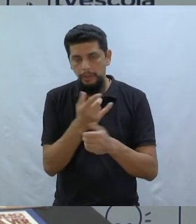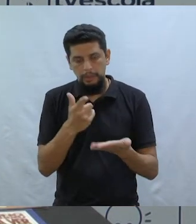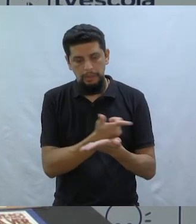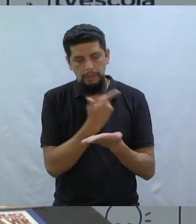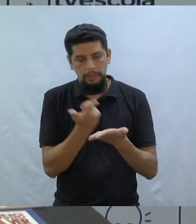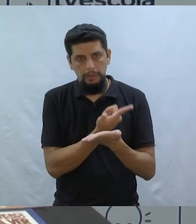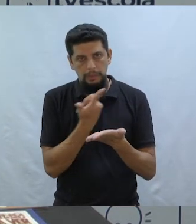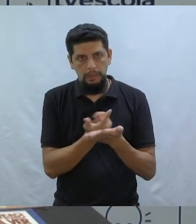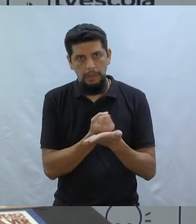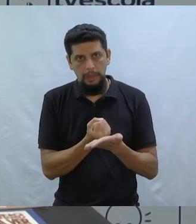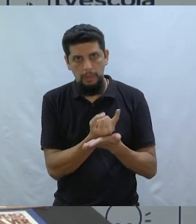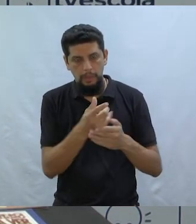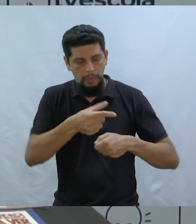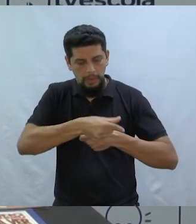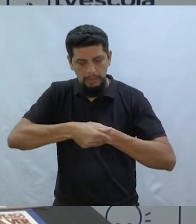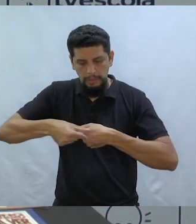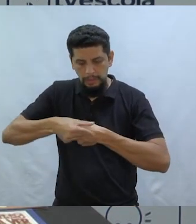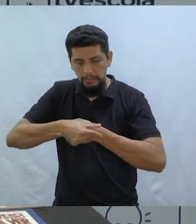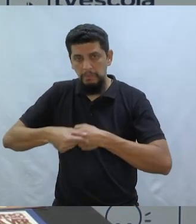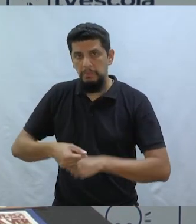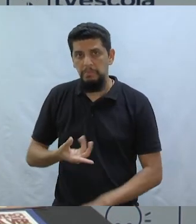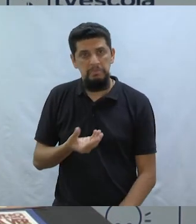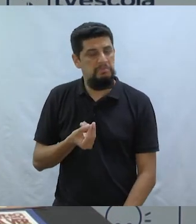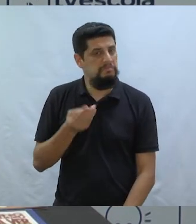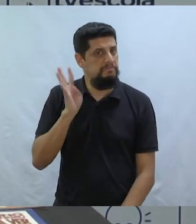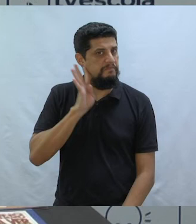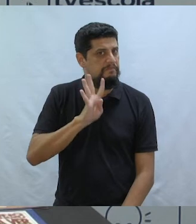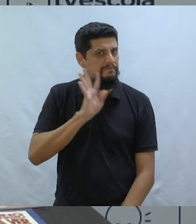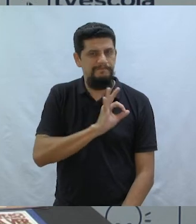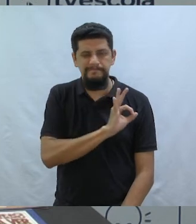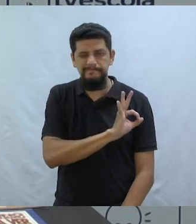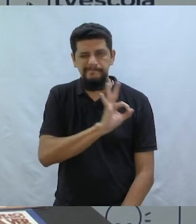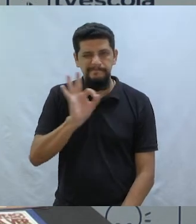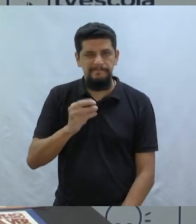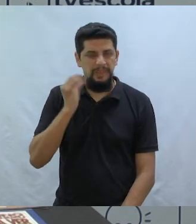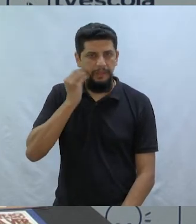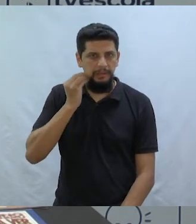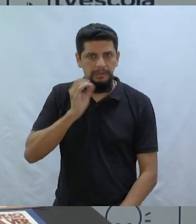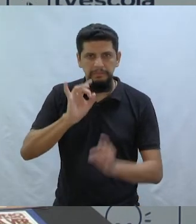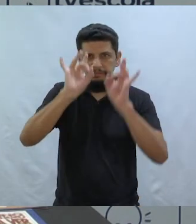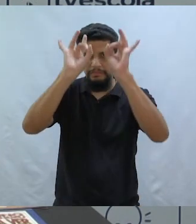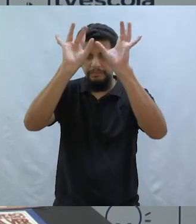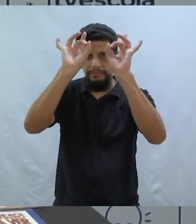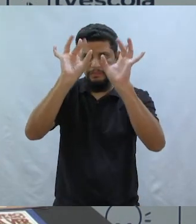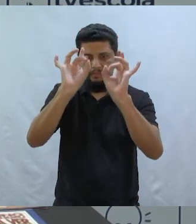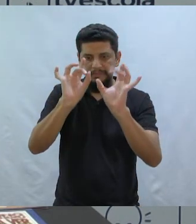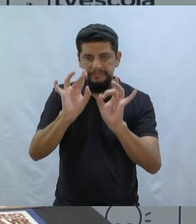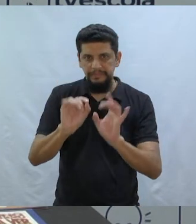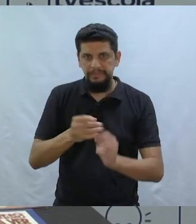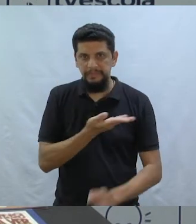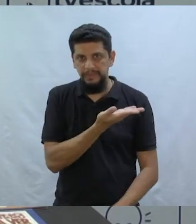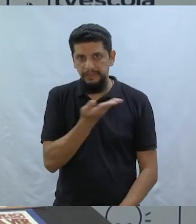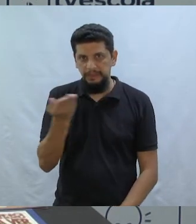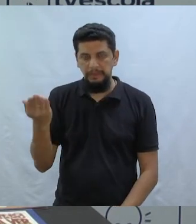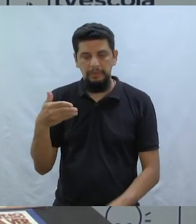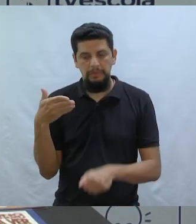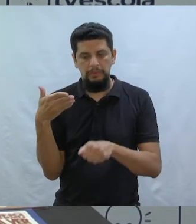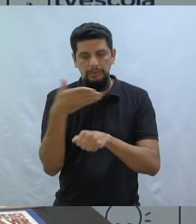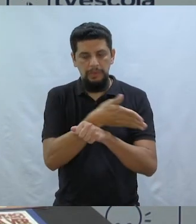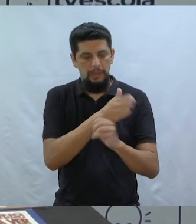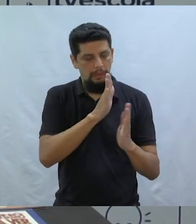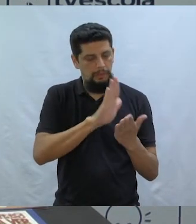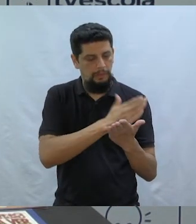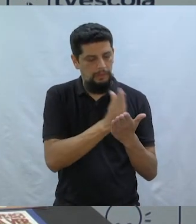livros algumas obras é uma delícia é uma experiência incrível você ir